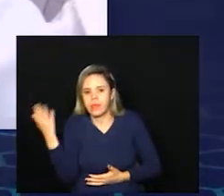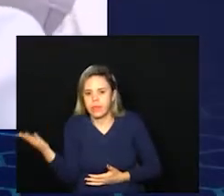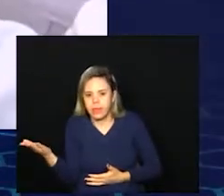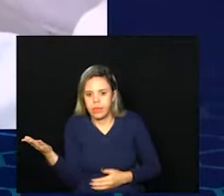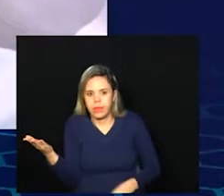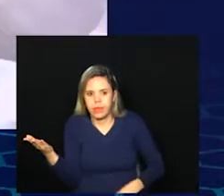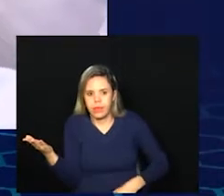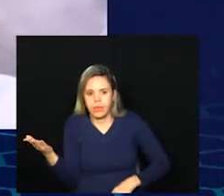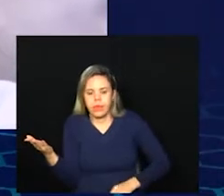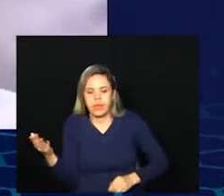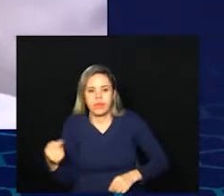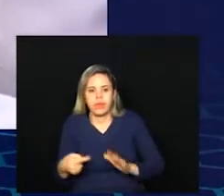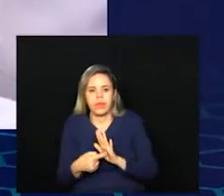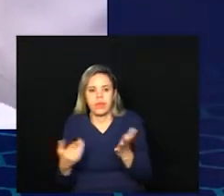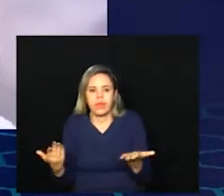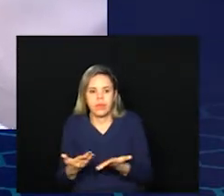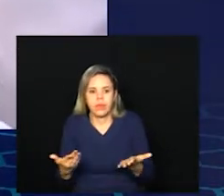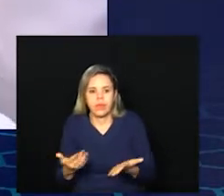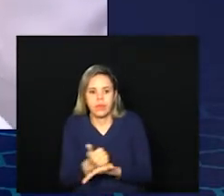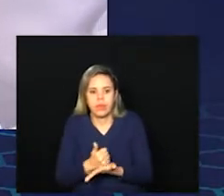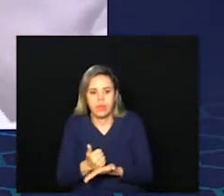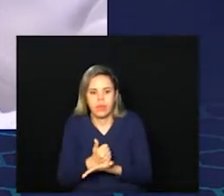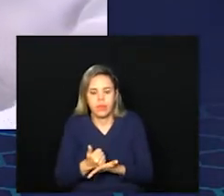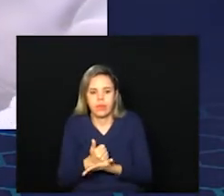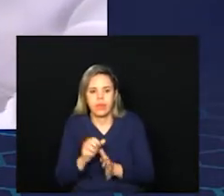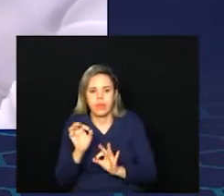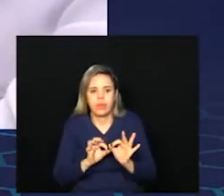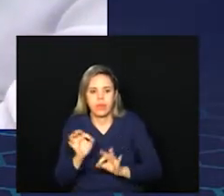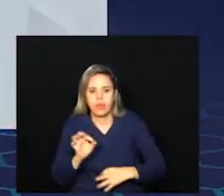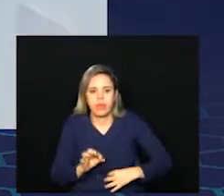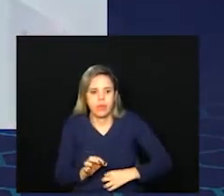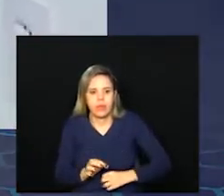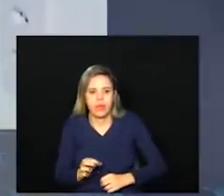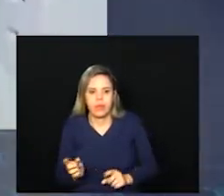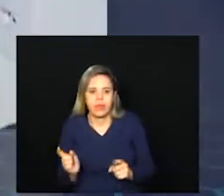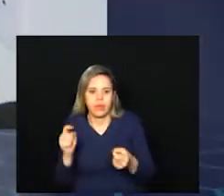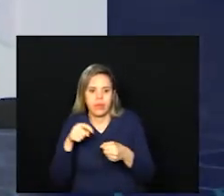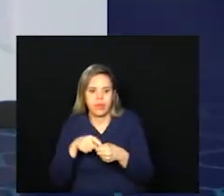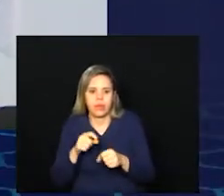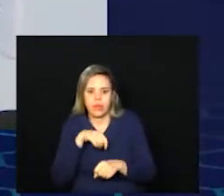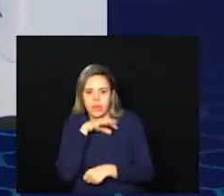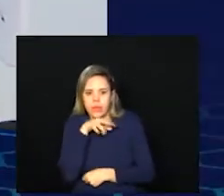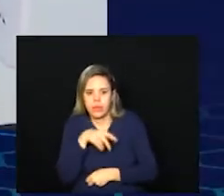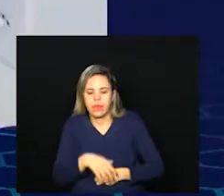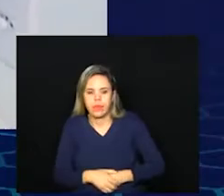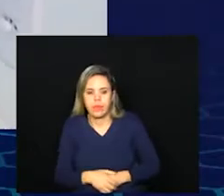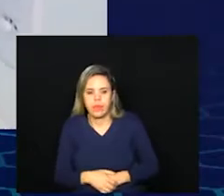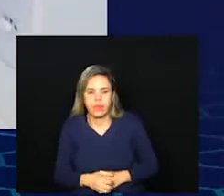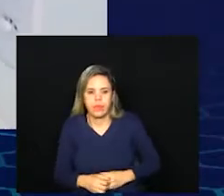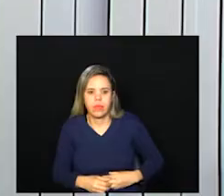Bicho mostra hoje uma farmácia de manipulação voltada aos animais.